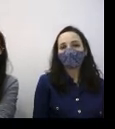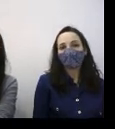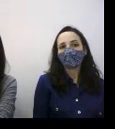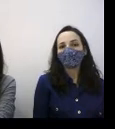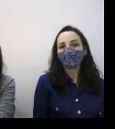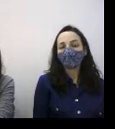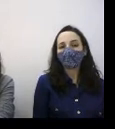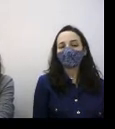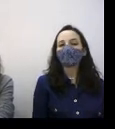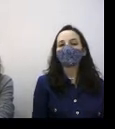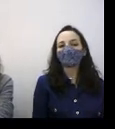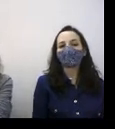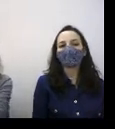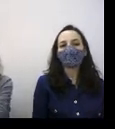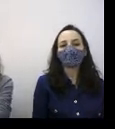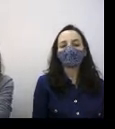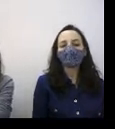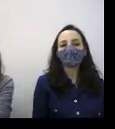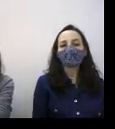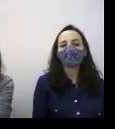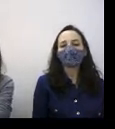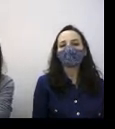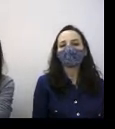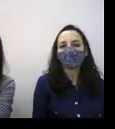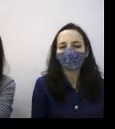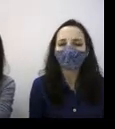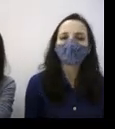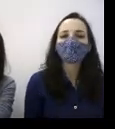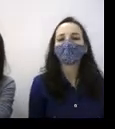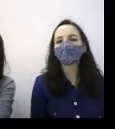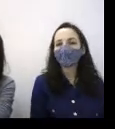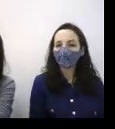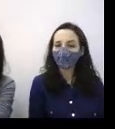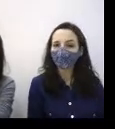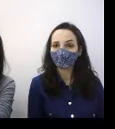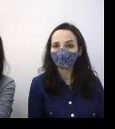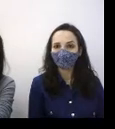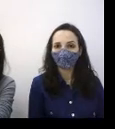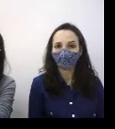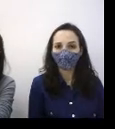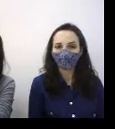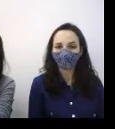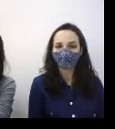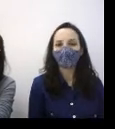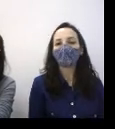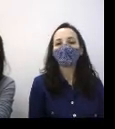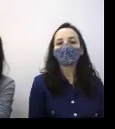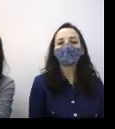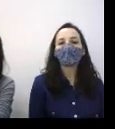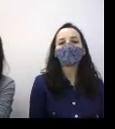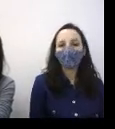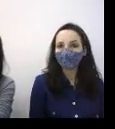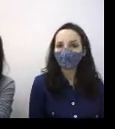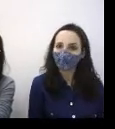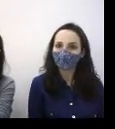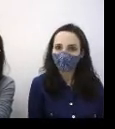E assim, nós trouxemos aqui essa questão dos sintomas da depressão infantil, né?